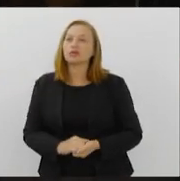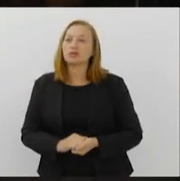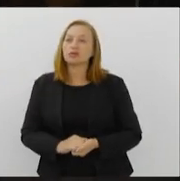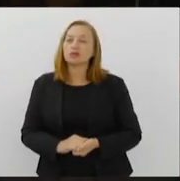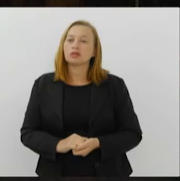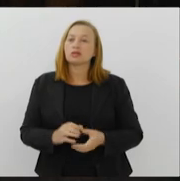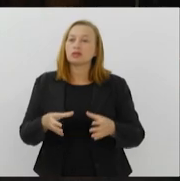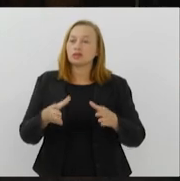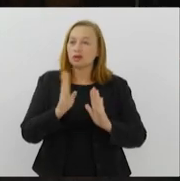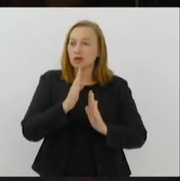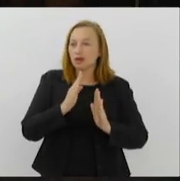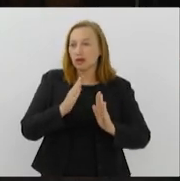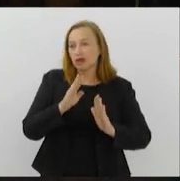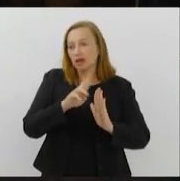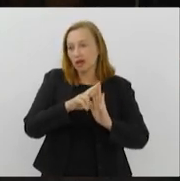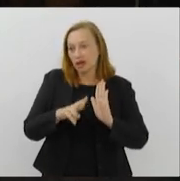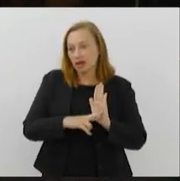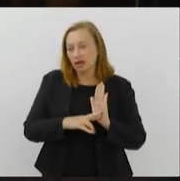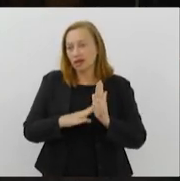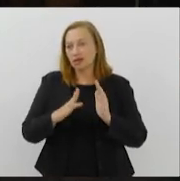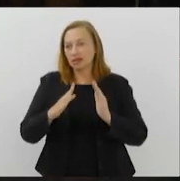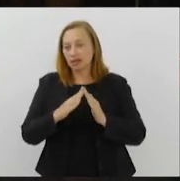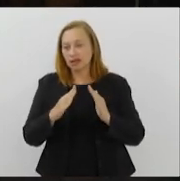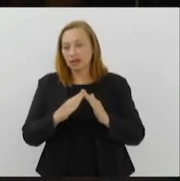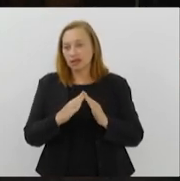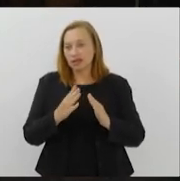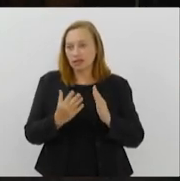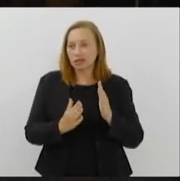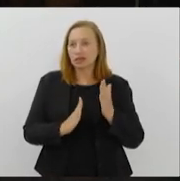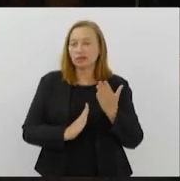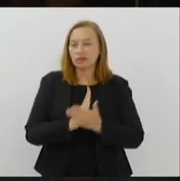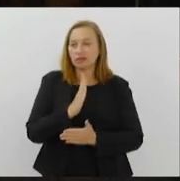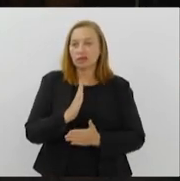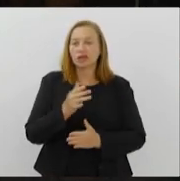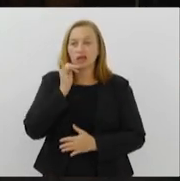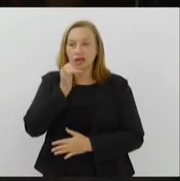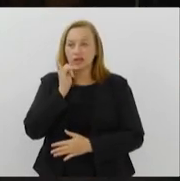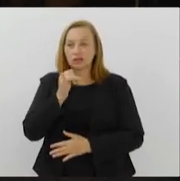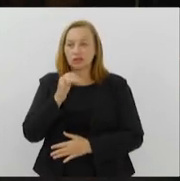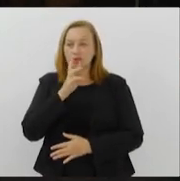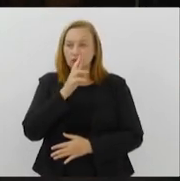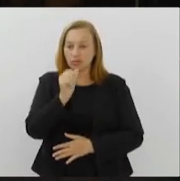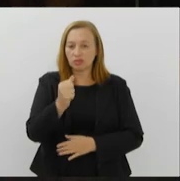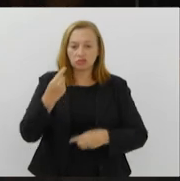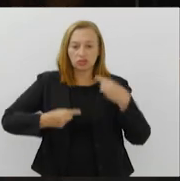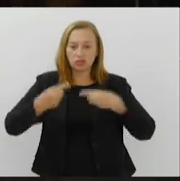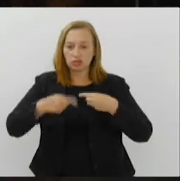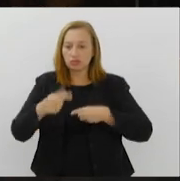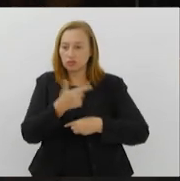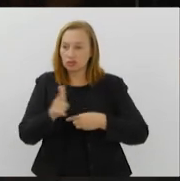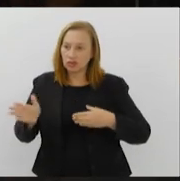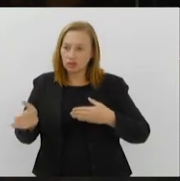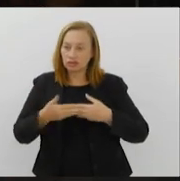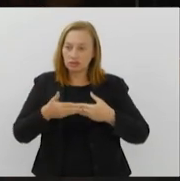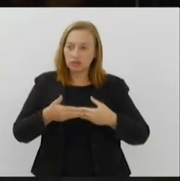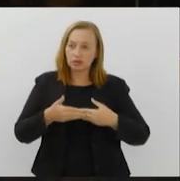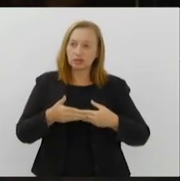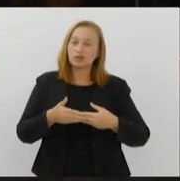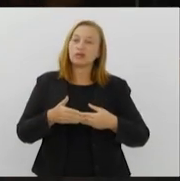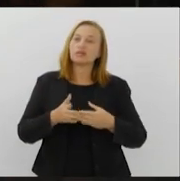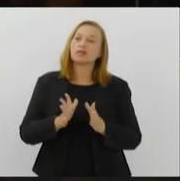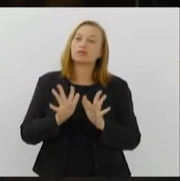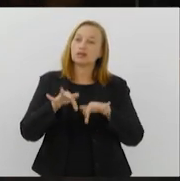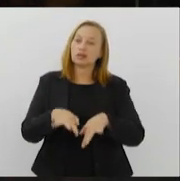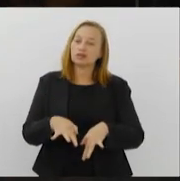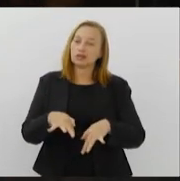internas, proposição externa favorável. Relator, deputado Rodrigo Amorim. Em discussão, não havendo quem queira discutir, encerrada a